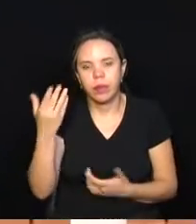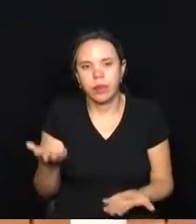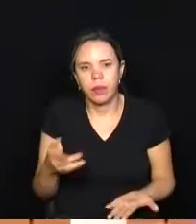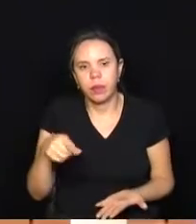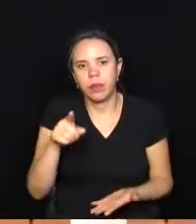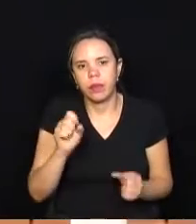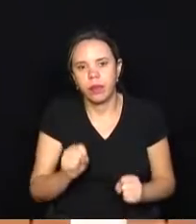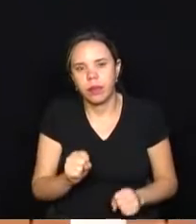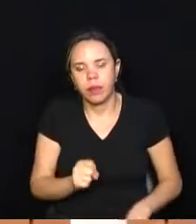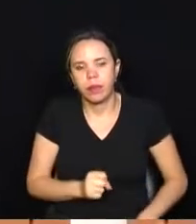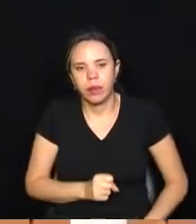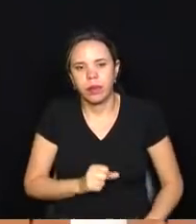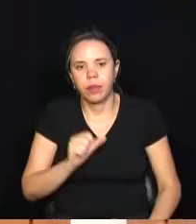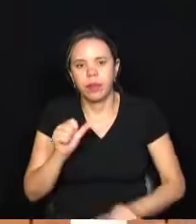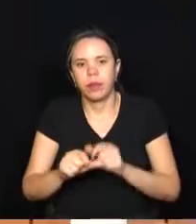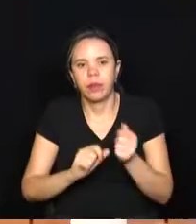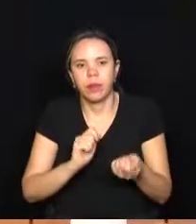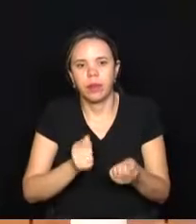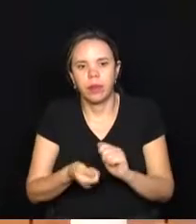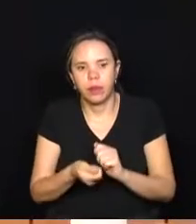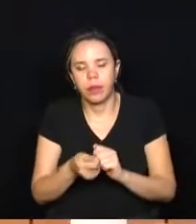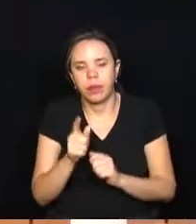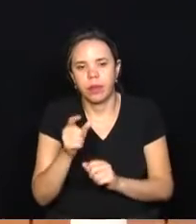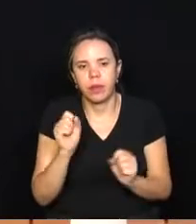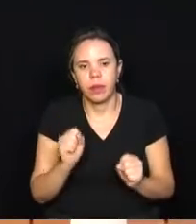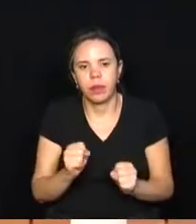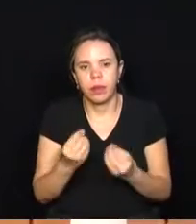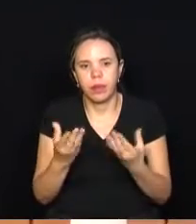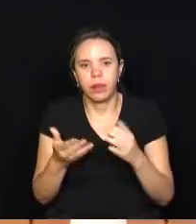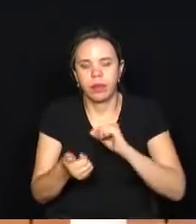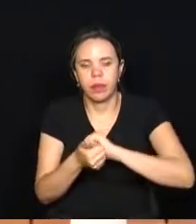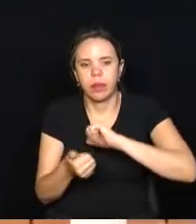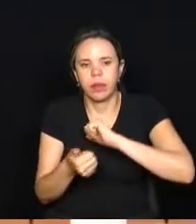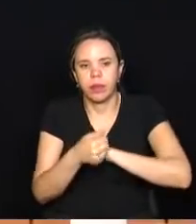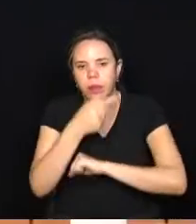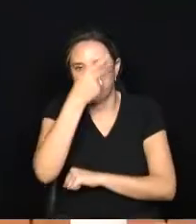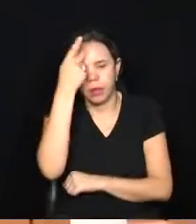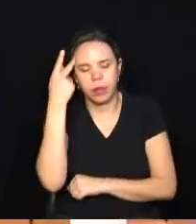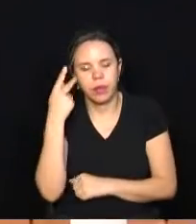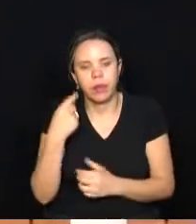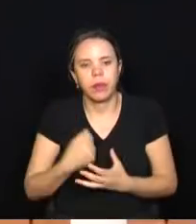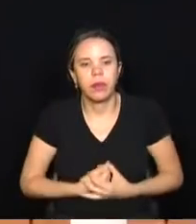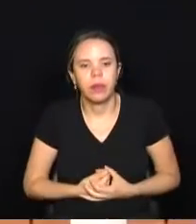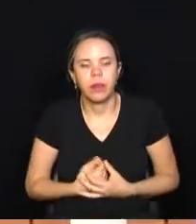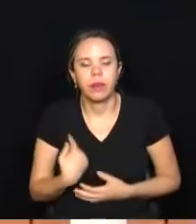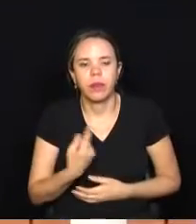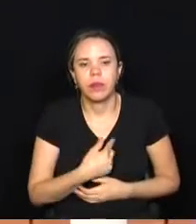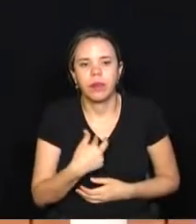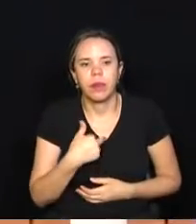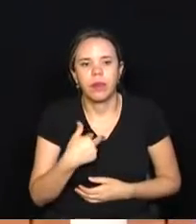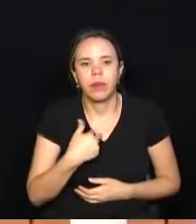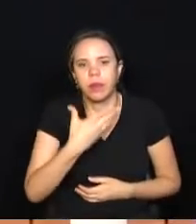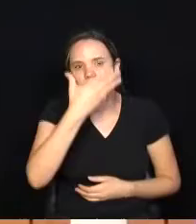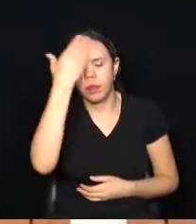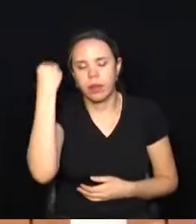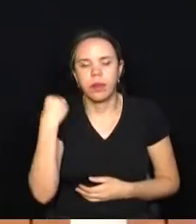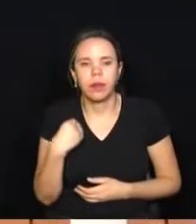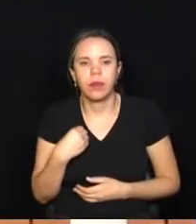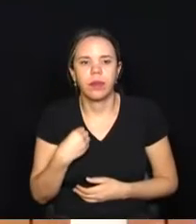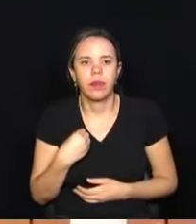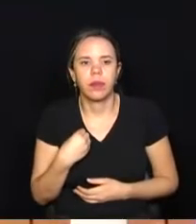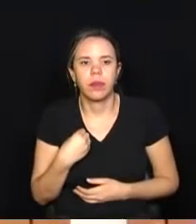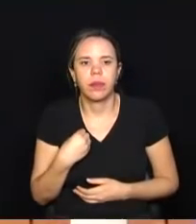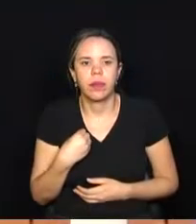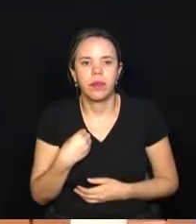você possa modificar e para que você possa dar qualidade para as pessoas. A gente não pode esquecer, tá, que